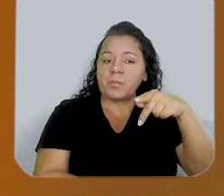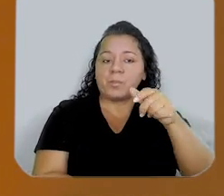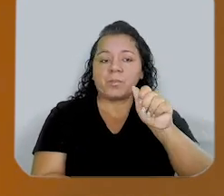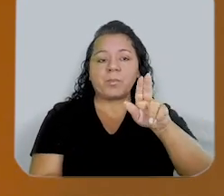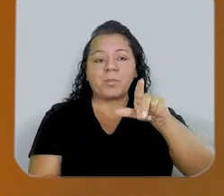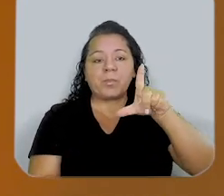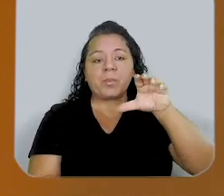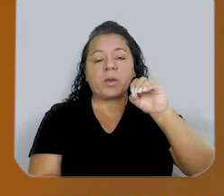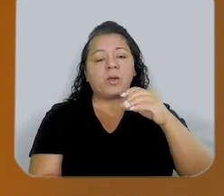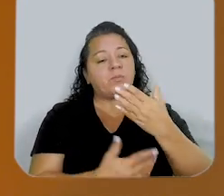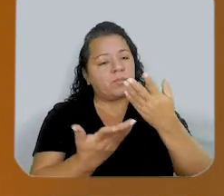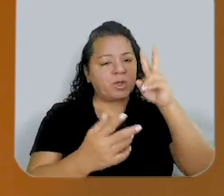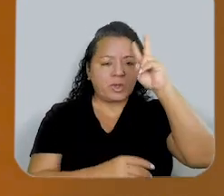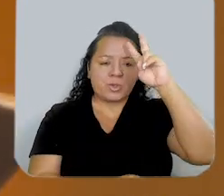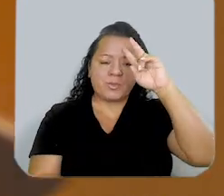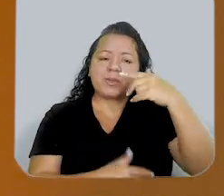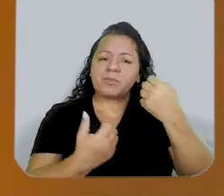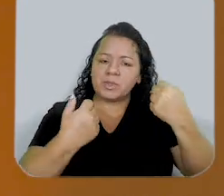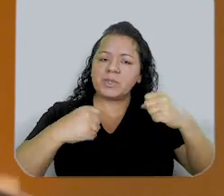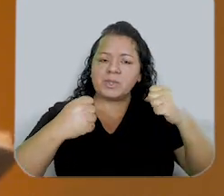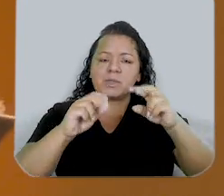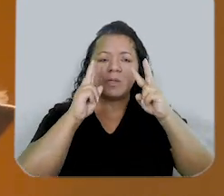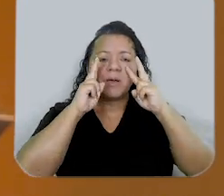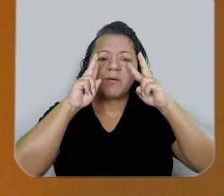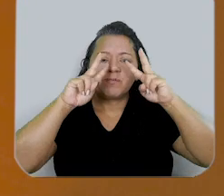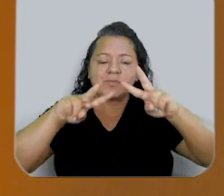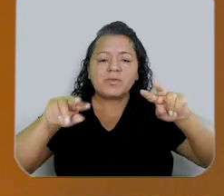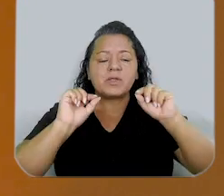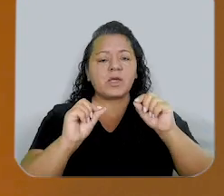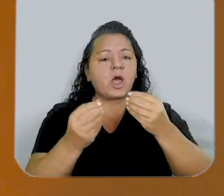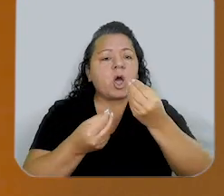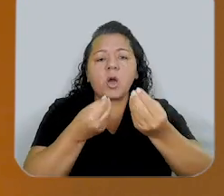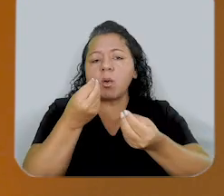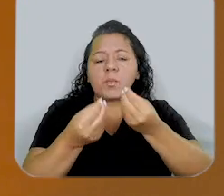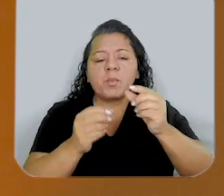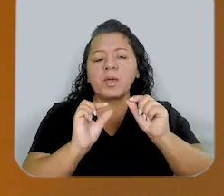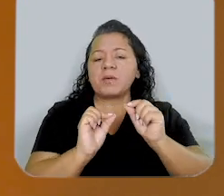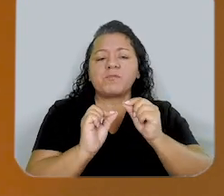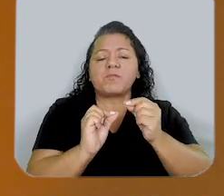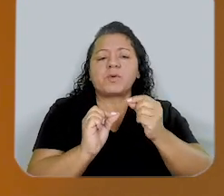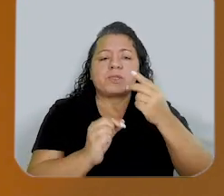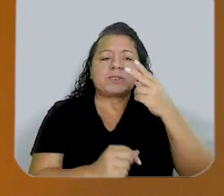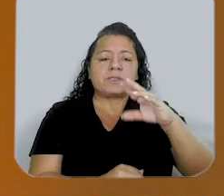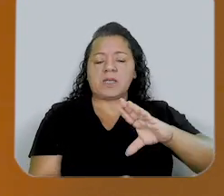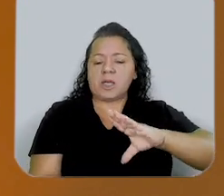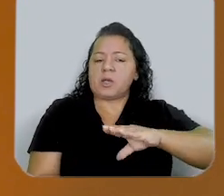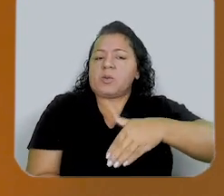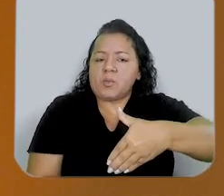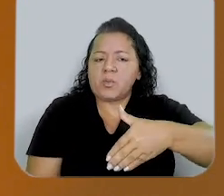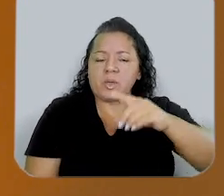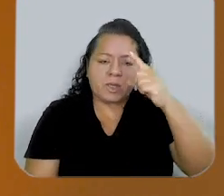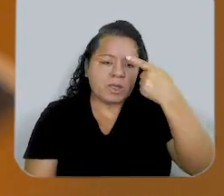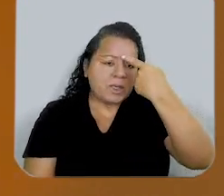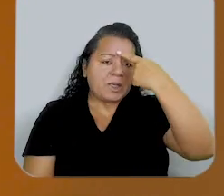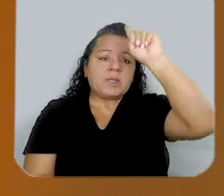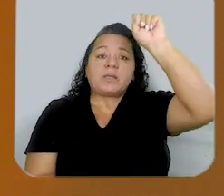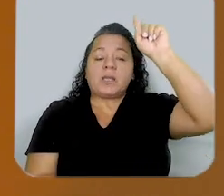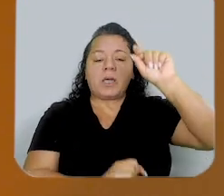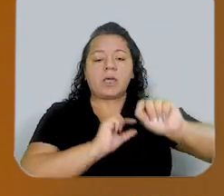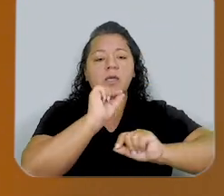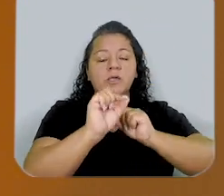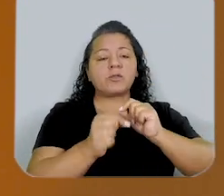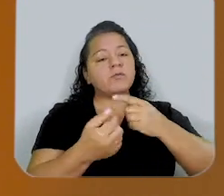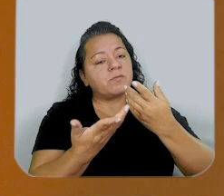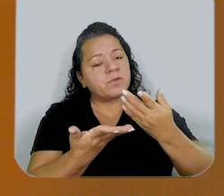saber um pouquinho mais sobre essa atitude de montar uma casa de comida indígena em Manaus. Foi uma maneira de resistir,